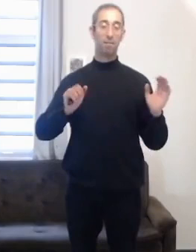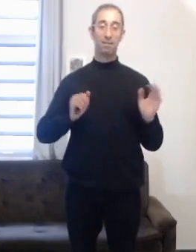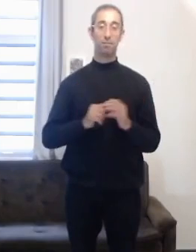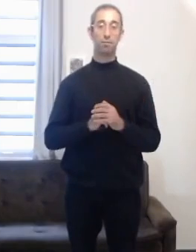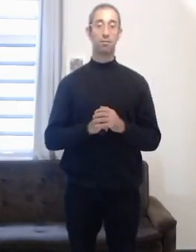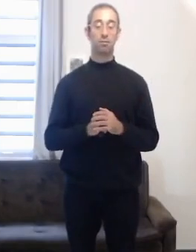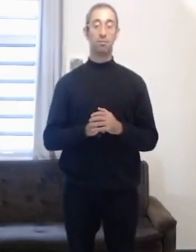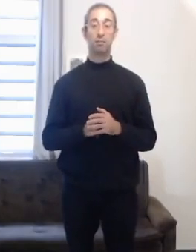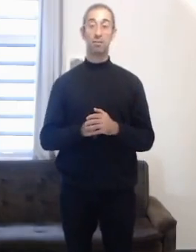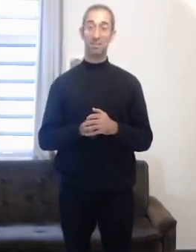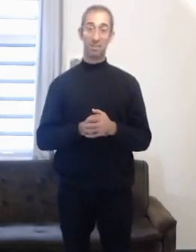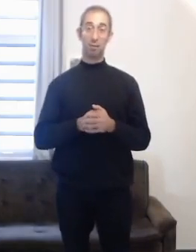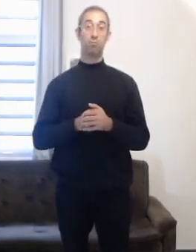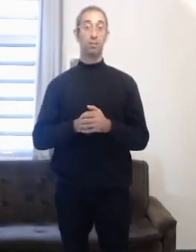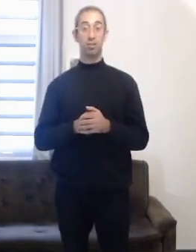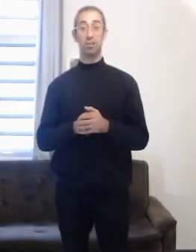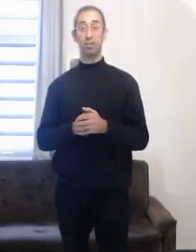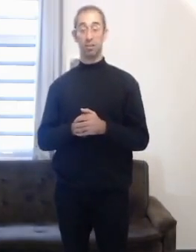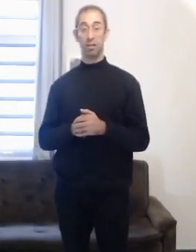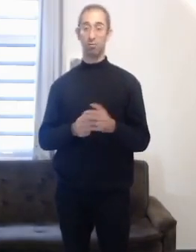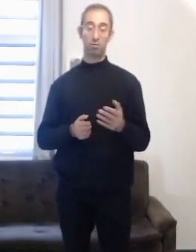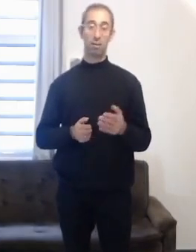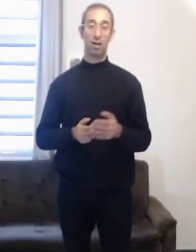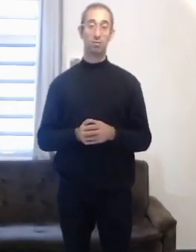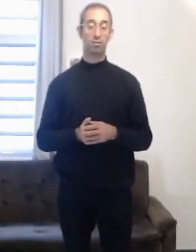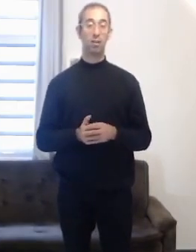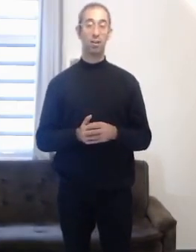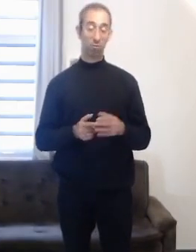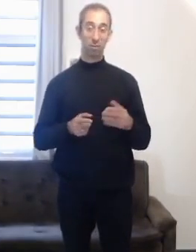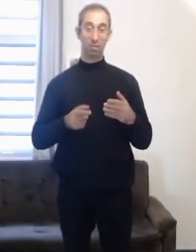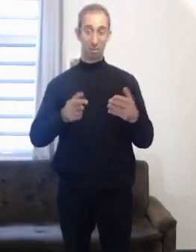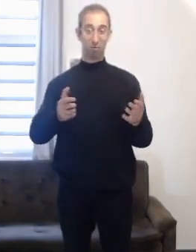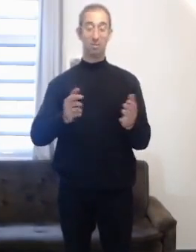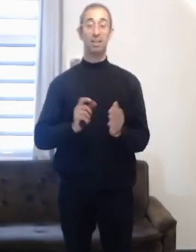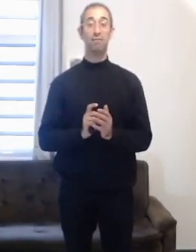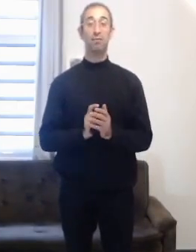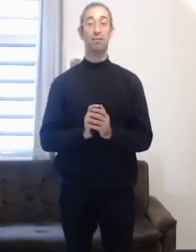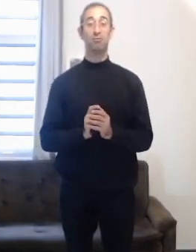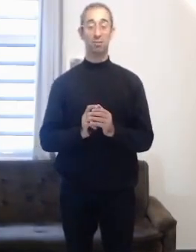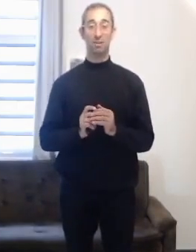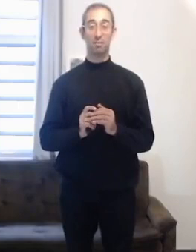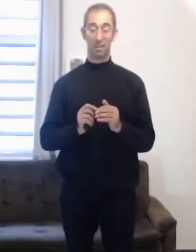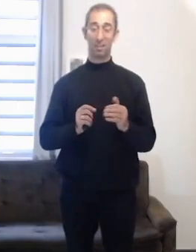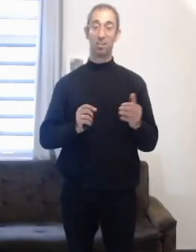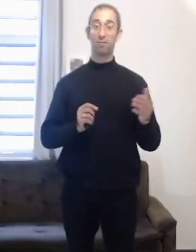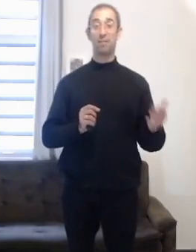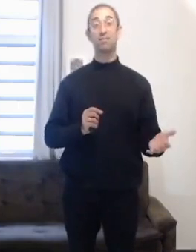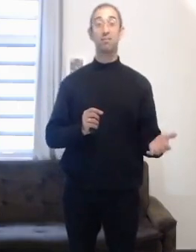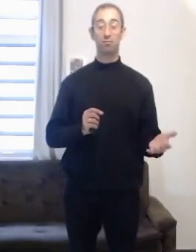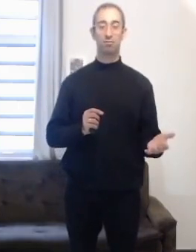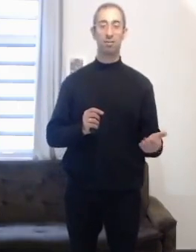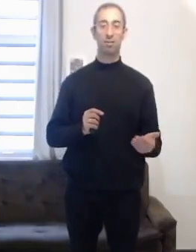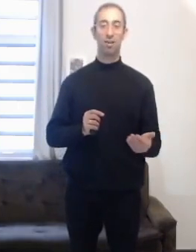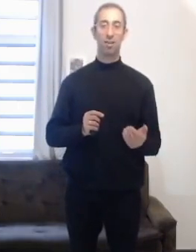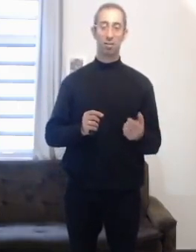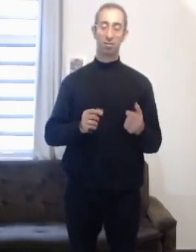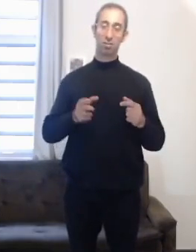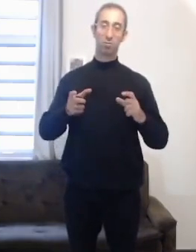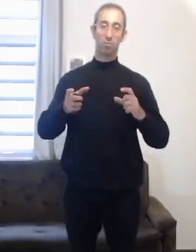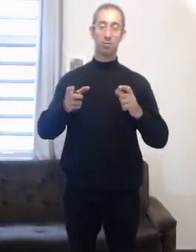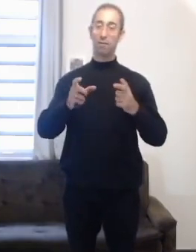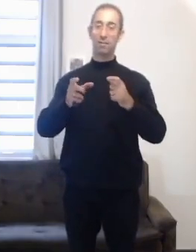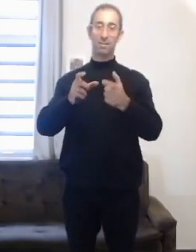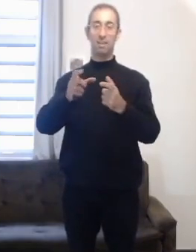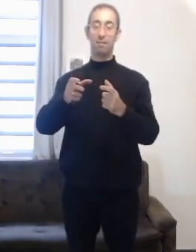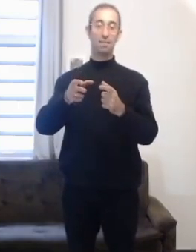Tenta achar que vai passar por si mesmo, às vezes se automedica, né? Em alguns casos. Não que isso seja aconselhável, não, gente, mas é porque tem gente que faz isso. Então a